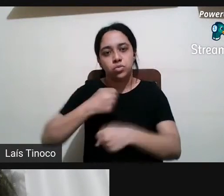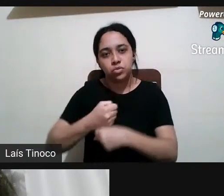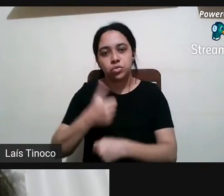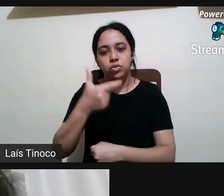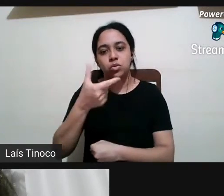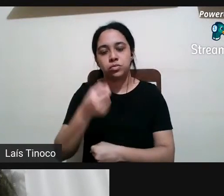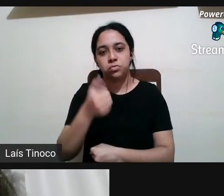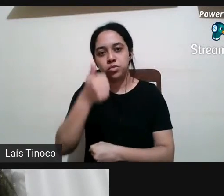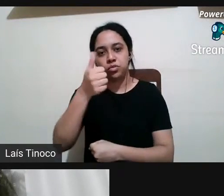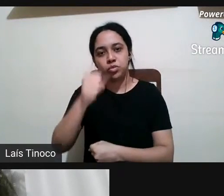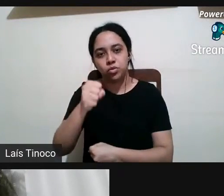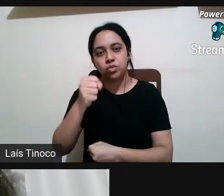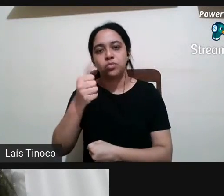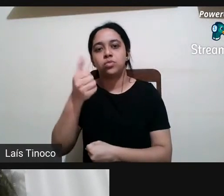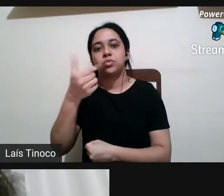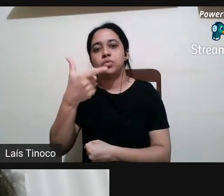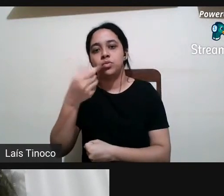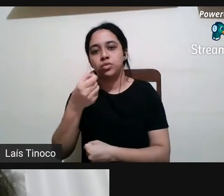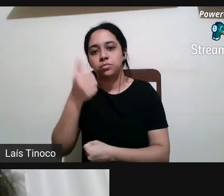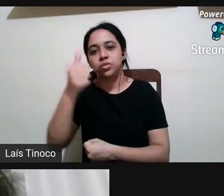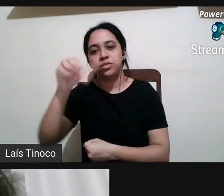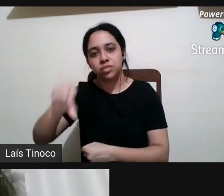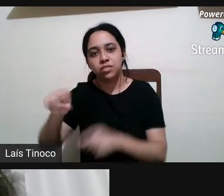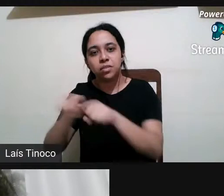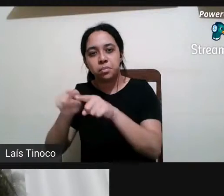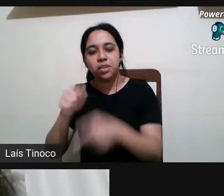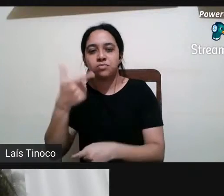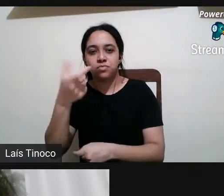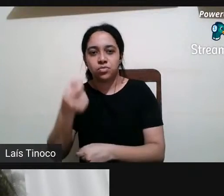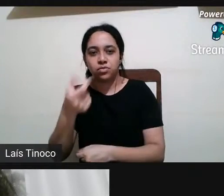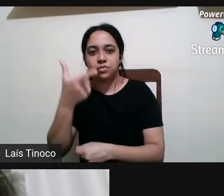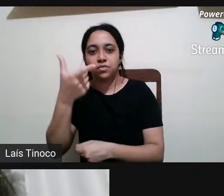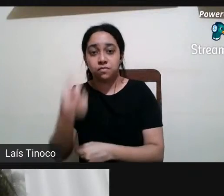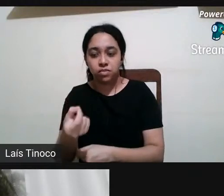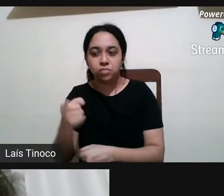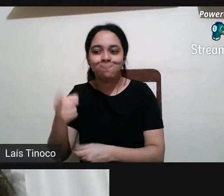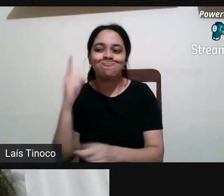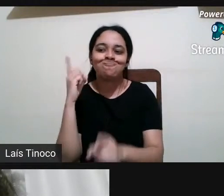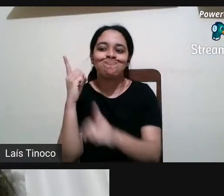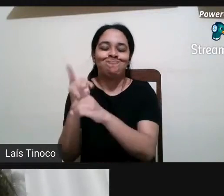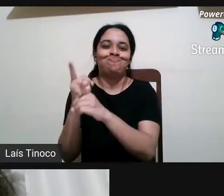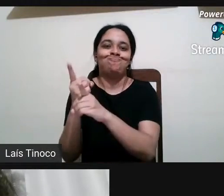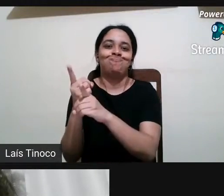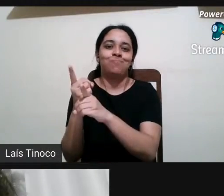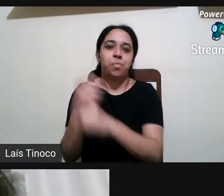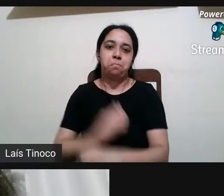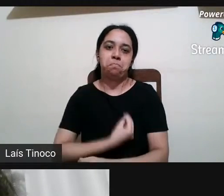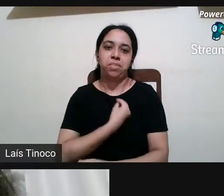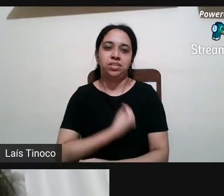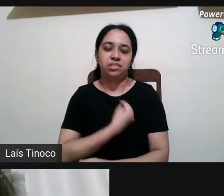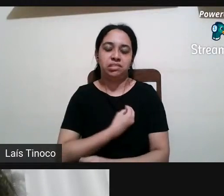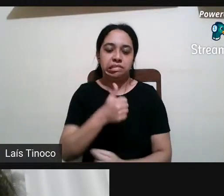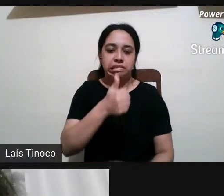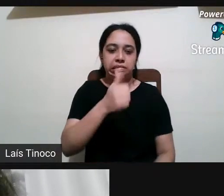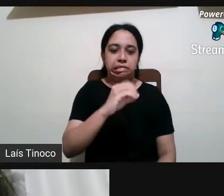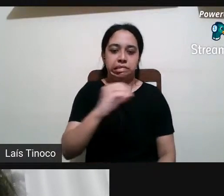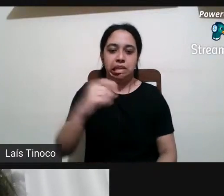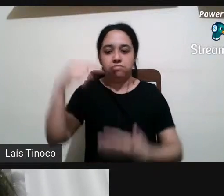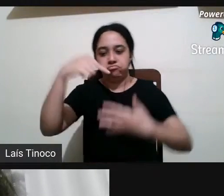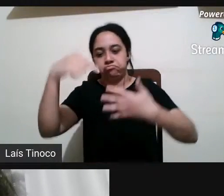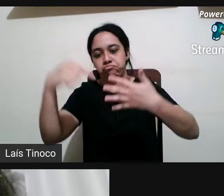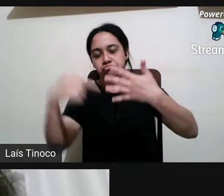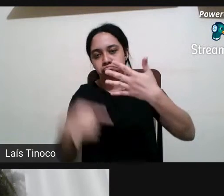chineses, identificando a concentração, e você facilmente percebe concentrações de 100 itens